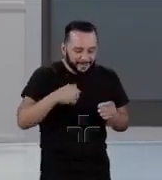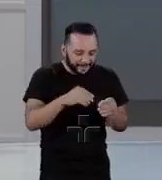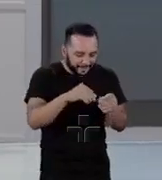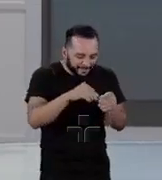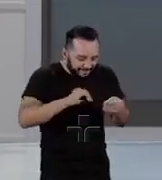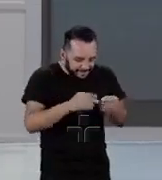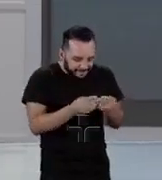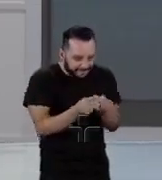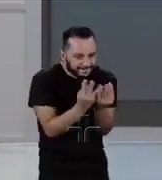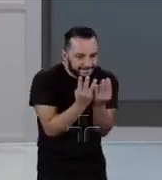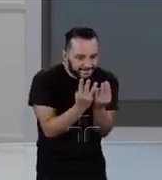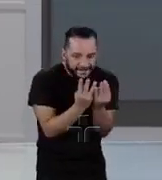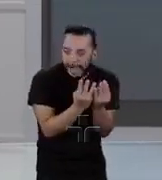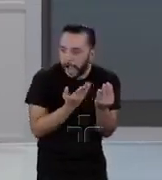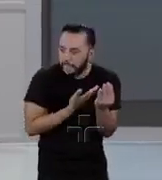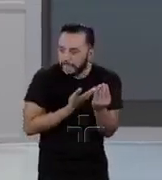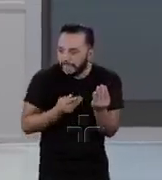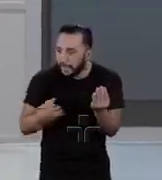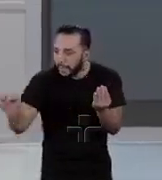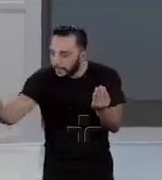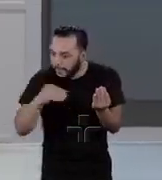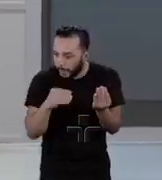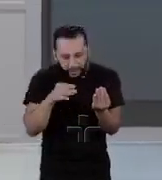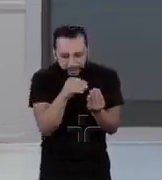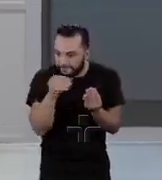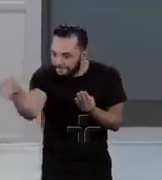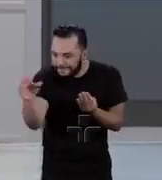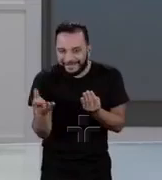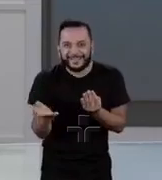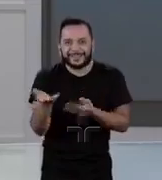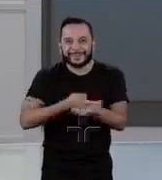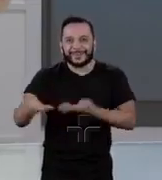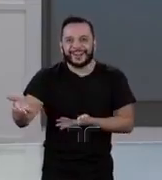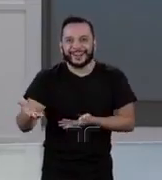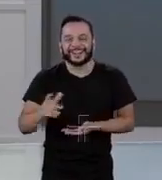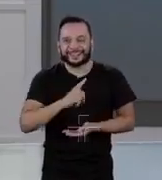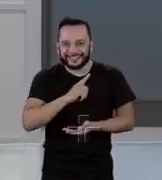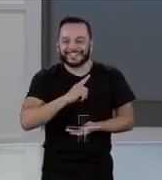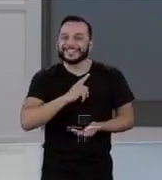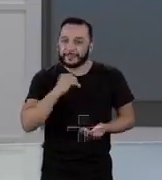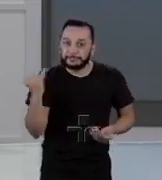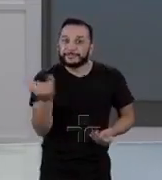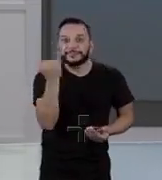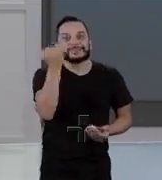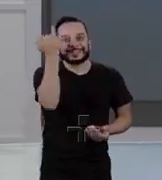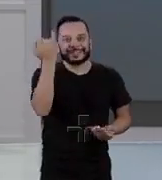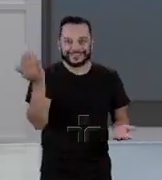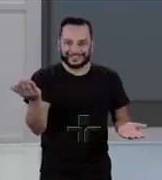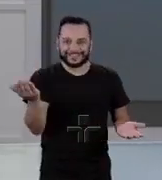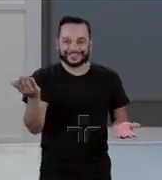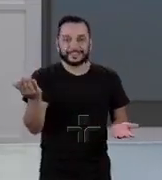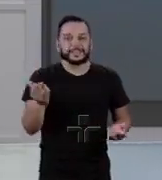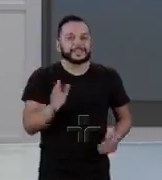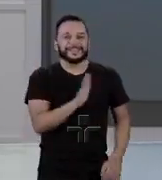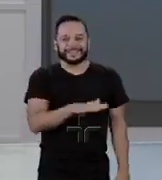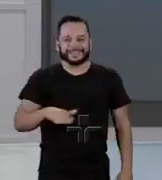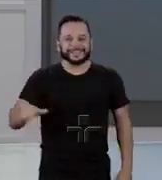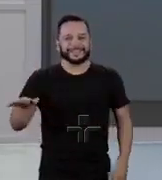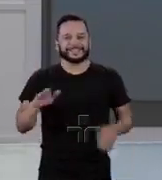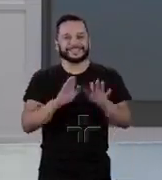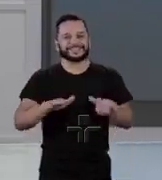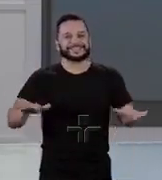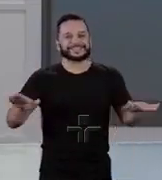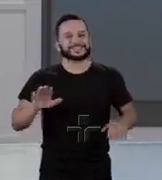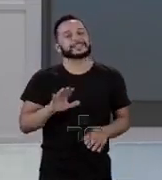com amigos, de achar aquela que ninguém acha, porque tem figurinhas que todo mundo tem, figurinhas são raras, né? Moleques sempre